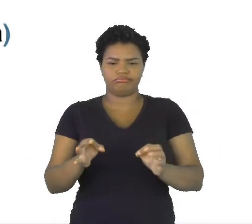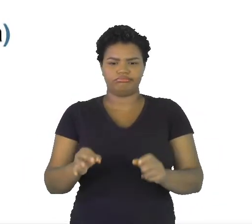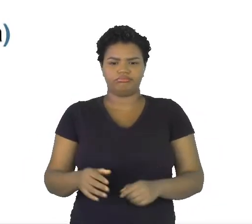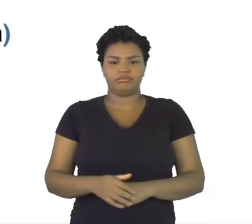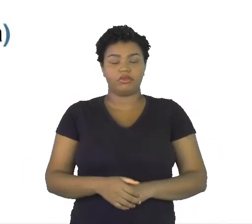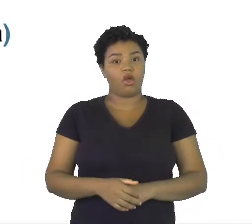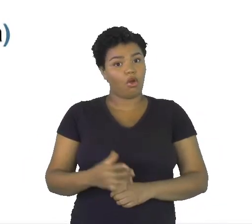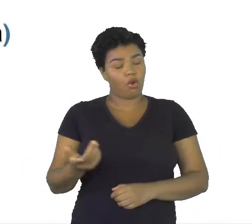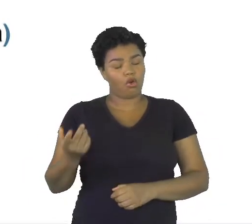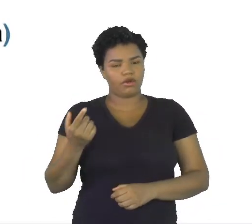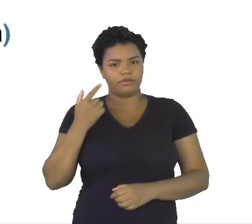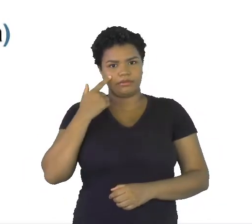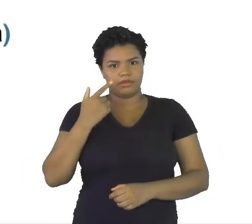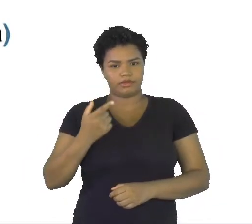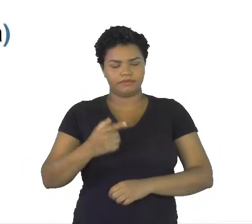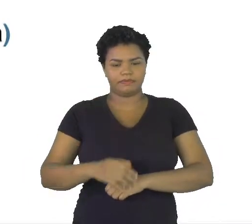observe.